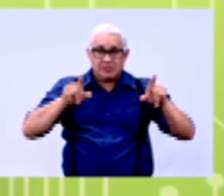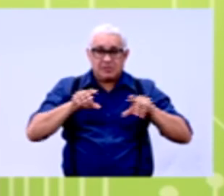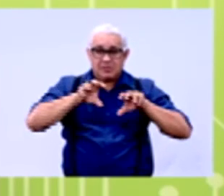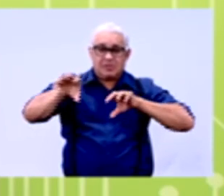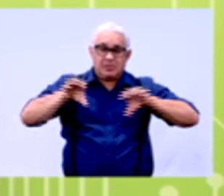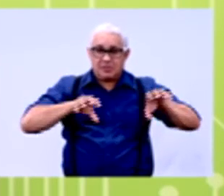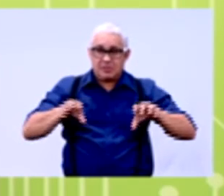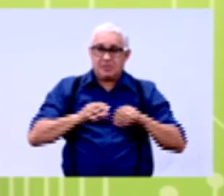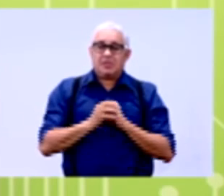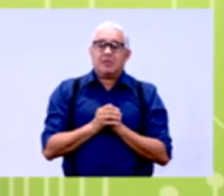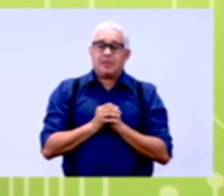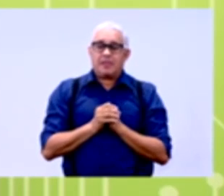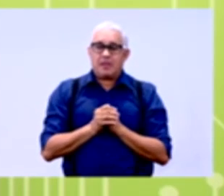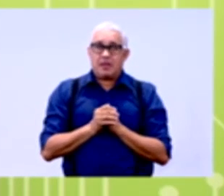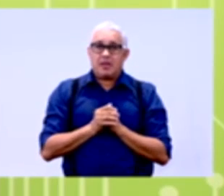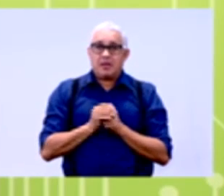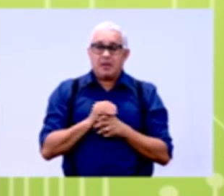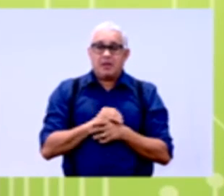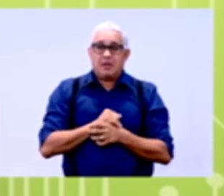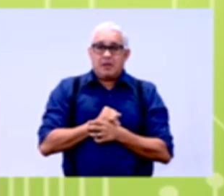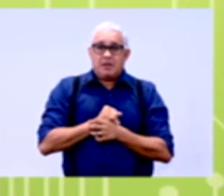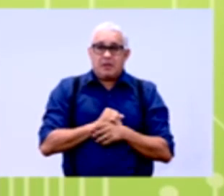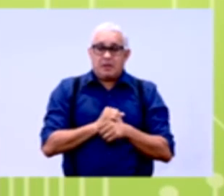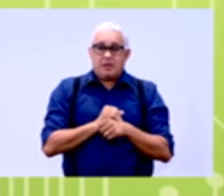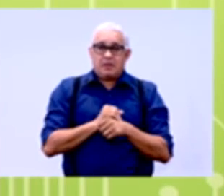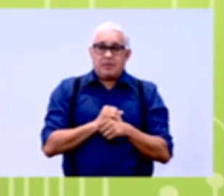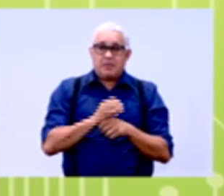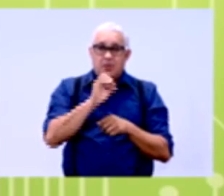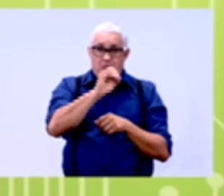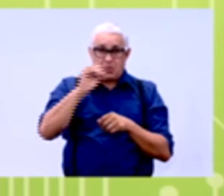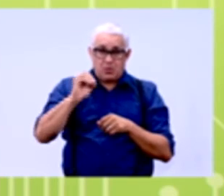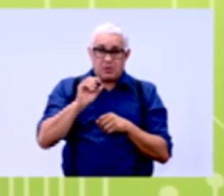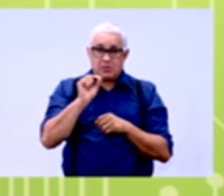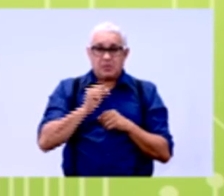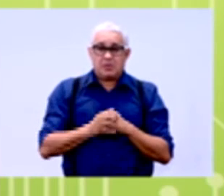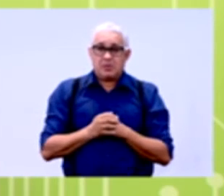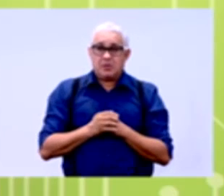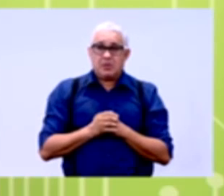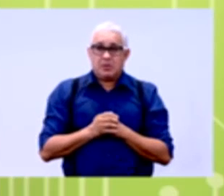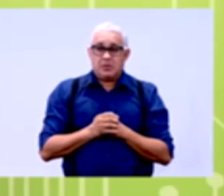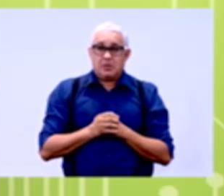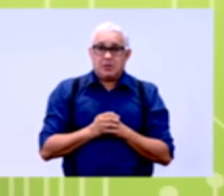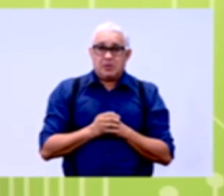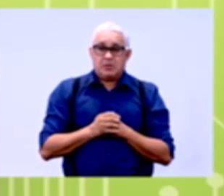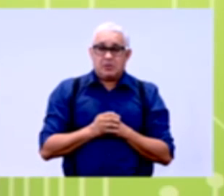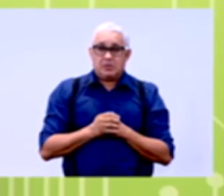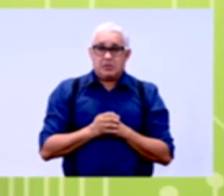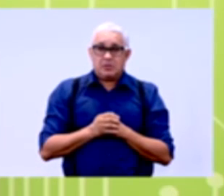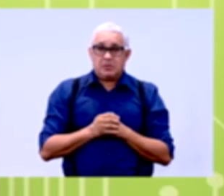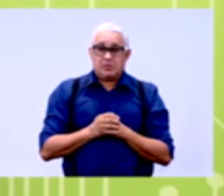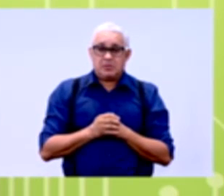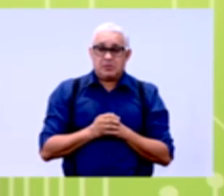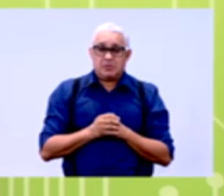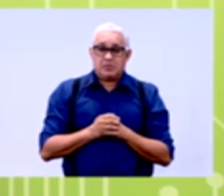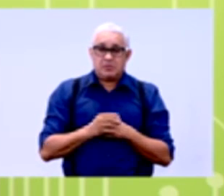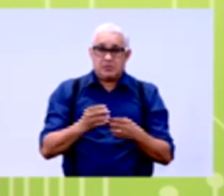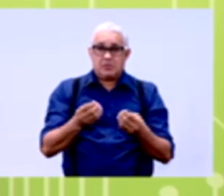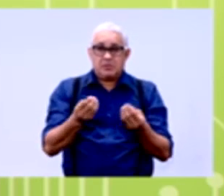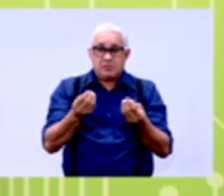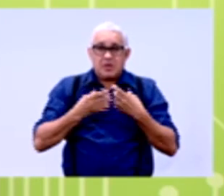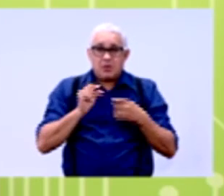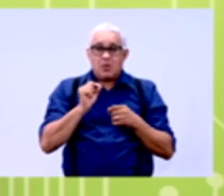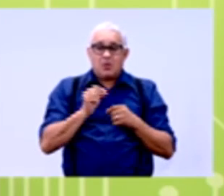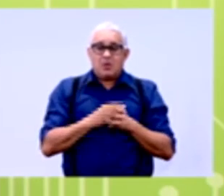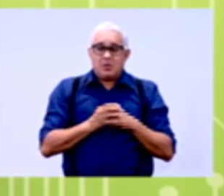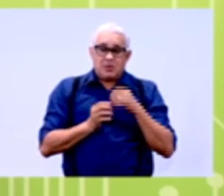forma adequada. Então, a orientação a objetos, ela nos propicia exatamente isso. Ou